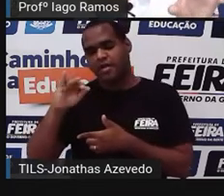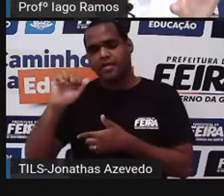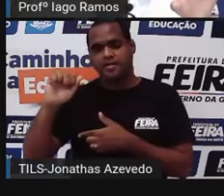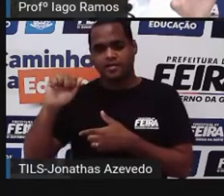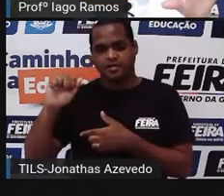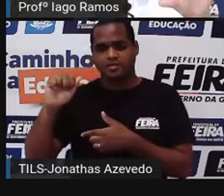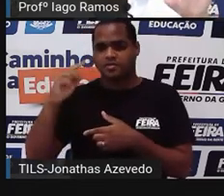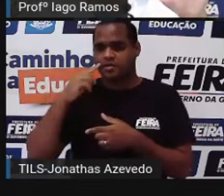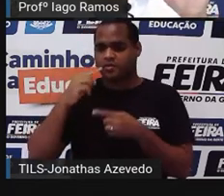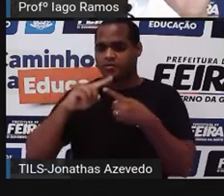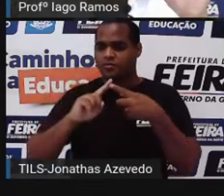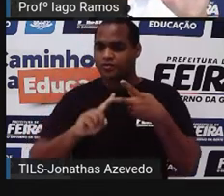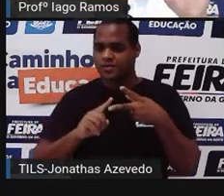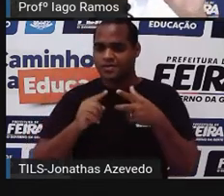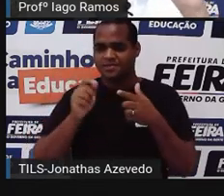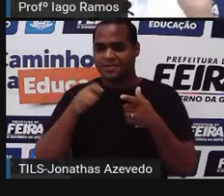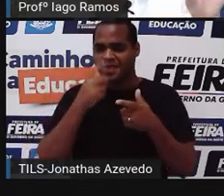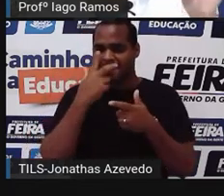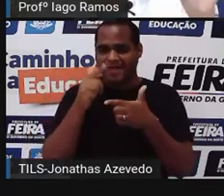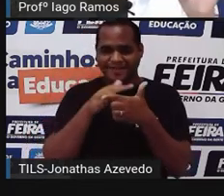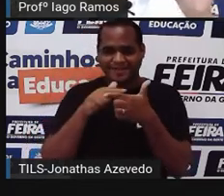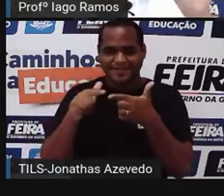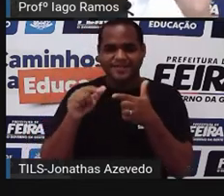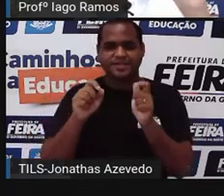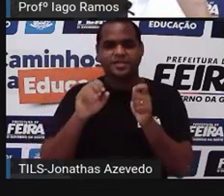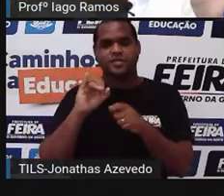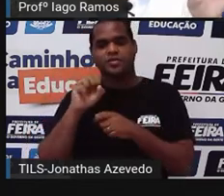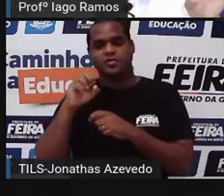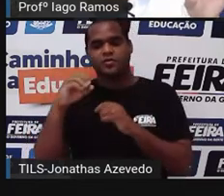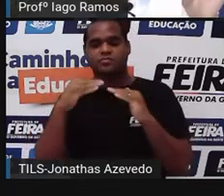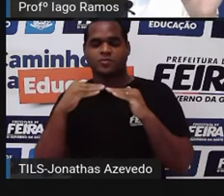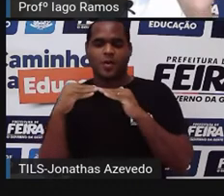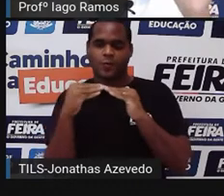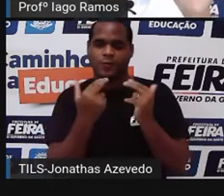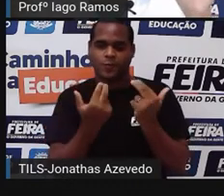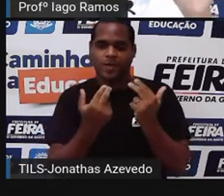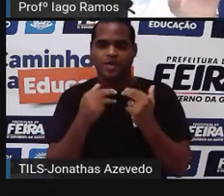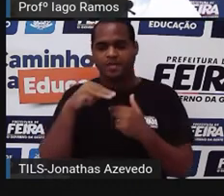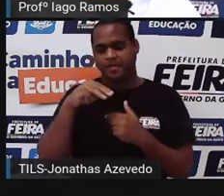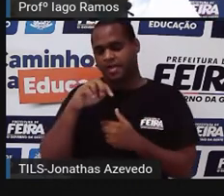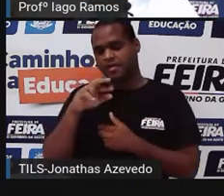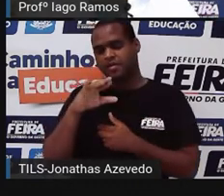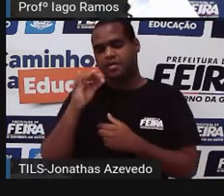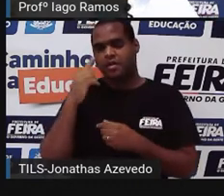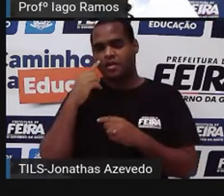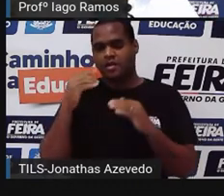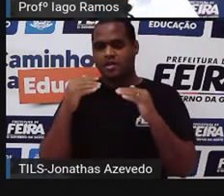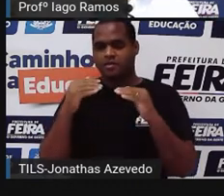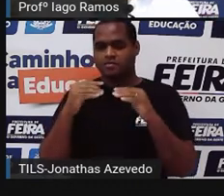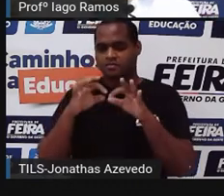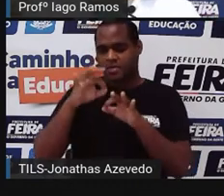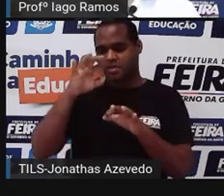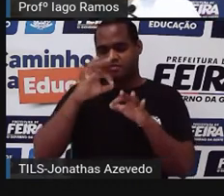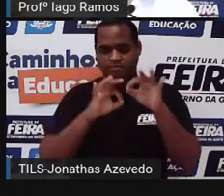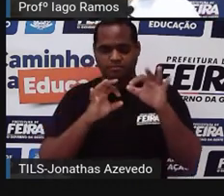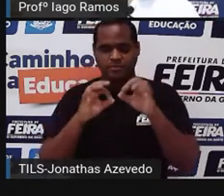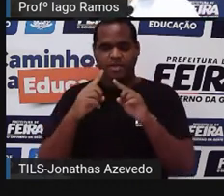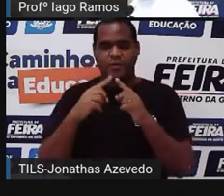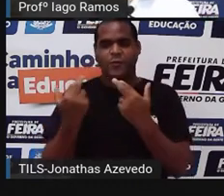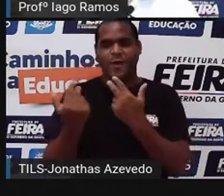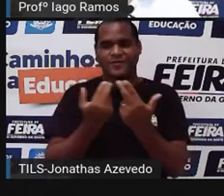ISO e meter ia tá isso significa igual metrias significa medida são medidas